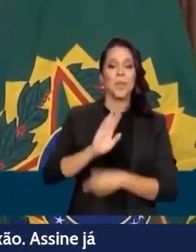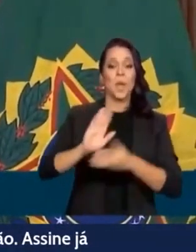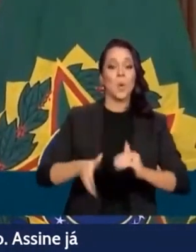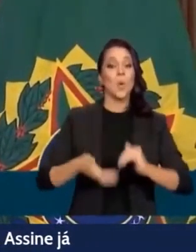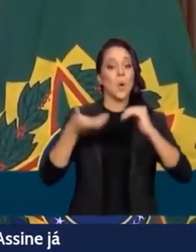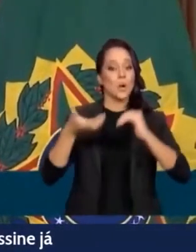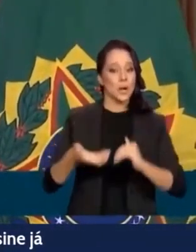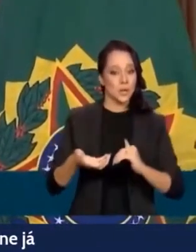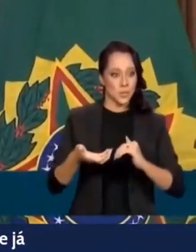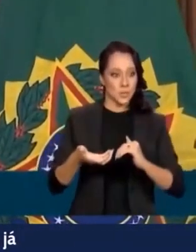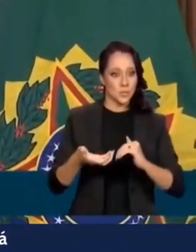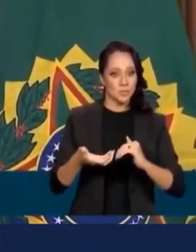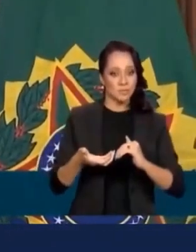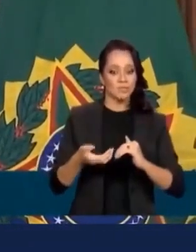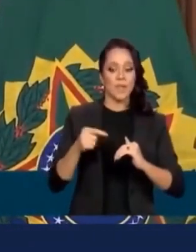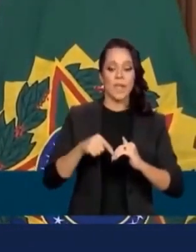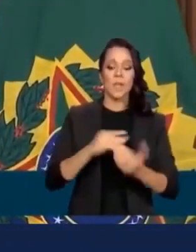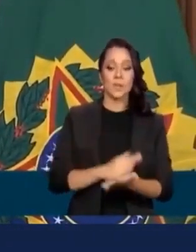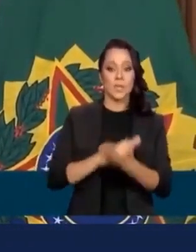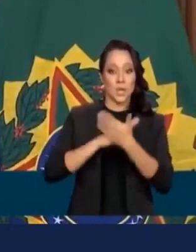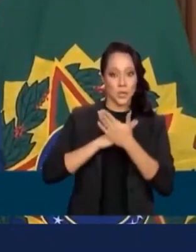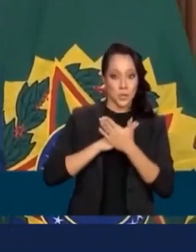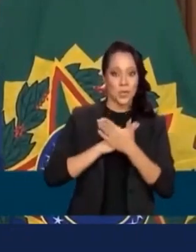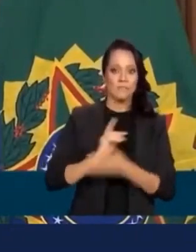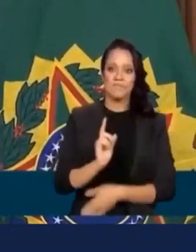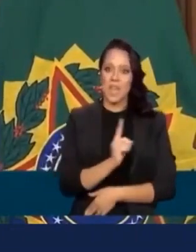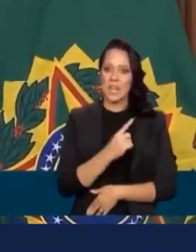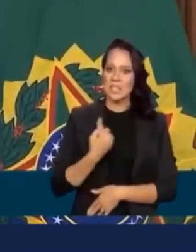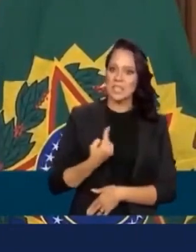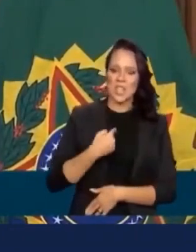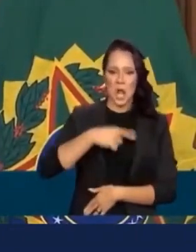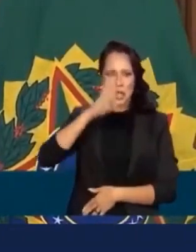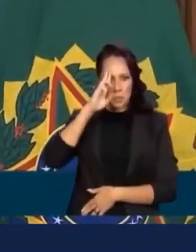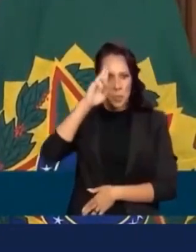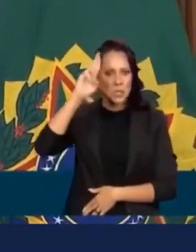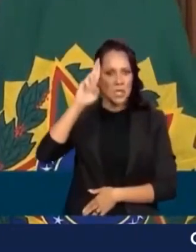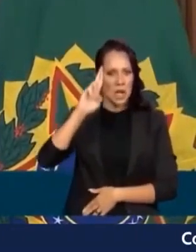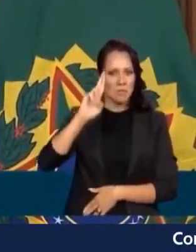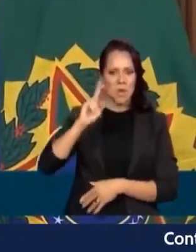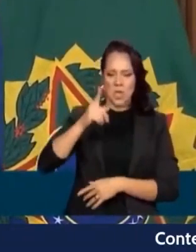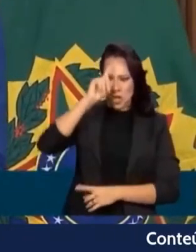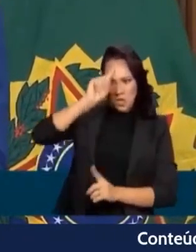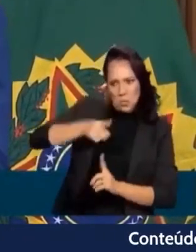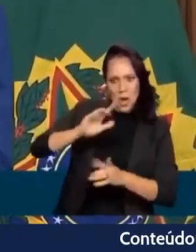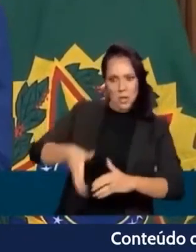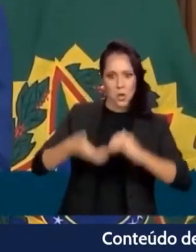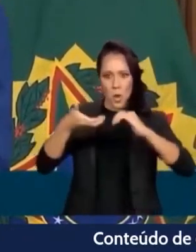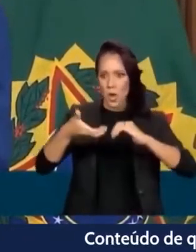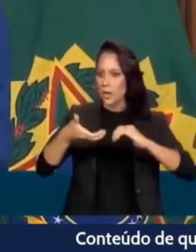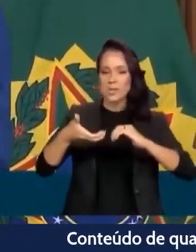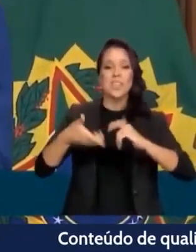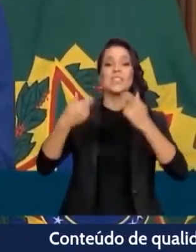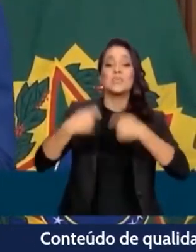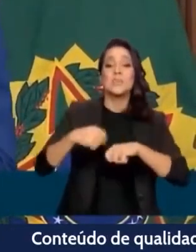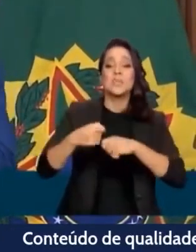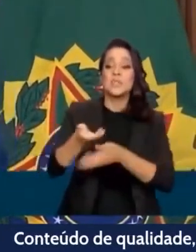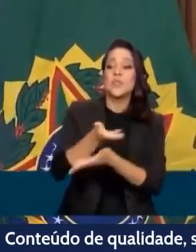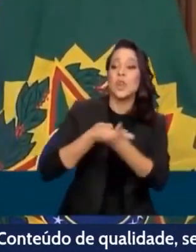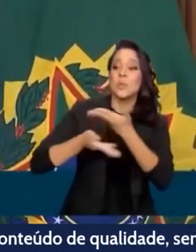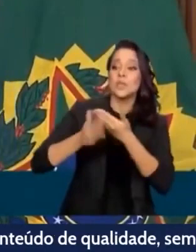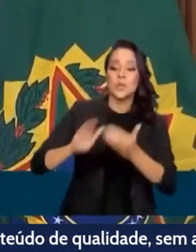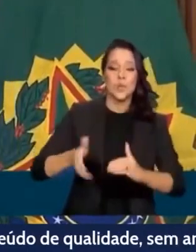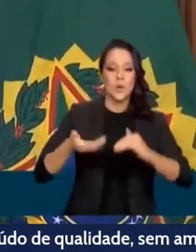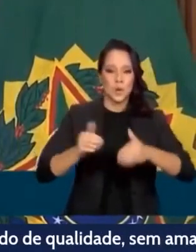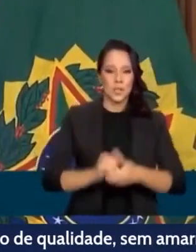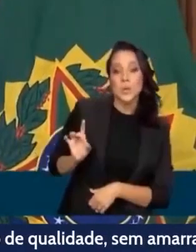o congresso que nos ajuda nós não mandamos no Congresso nós dependemos do congresso e por